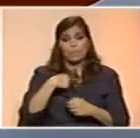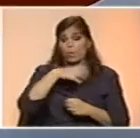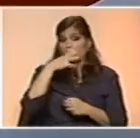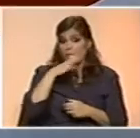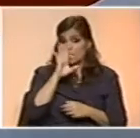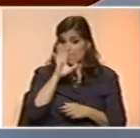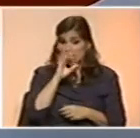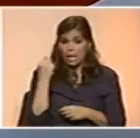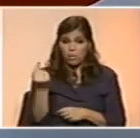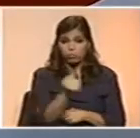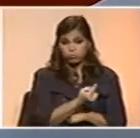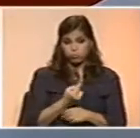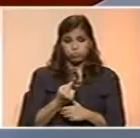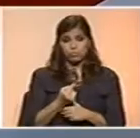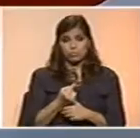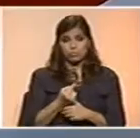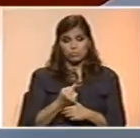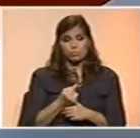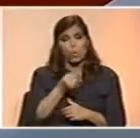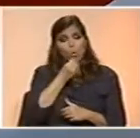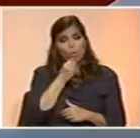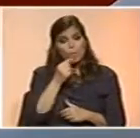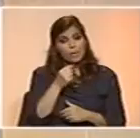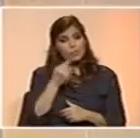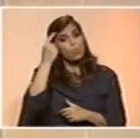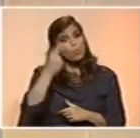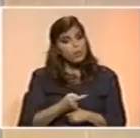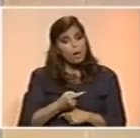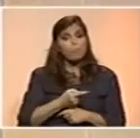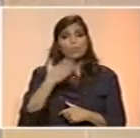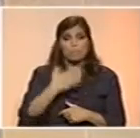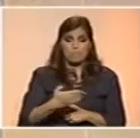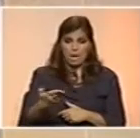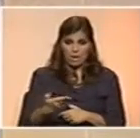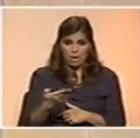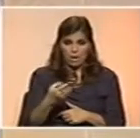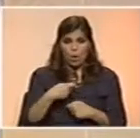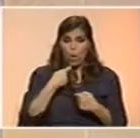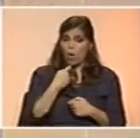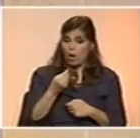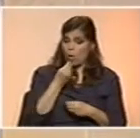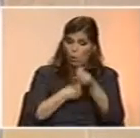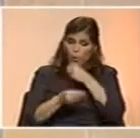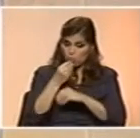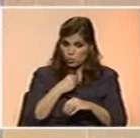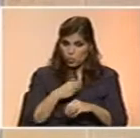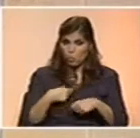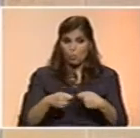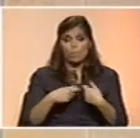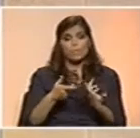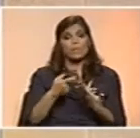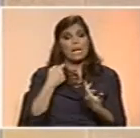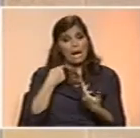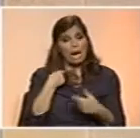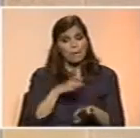nós reduzisse uma vez, um dia por semana, o consumo de carne e peixe,